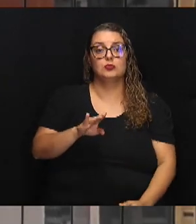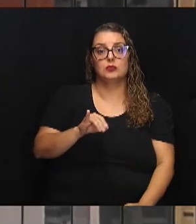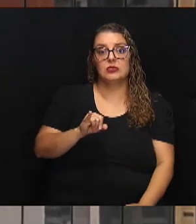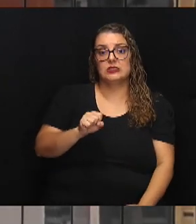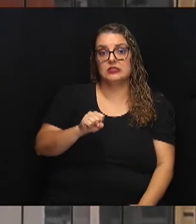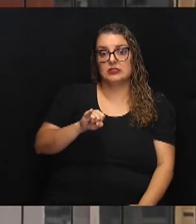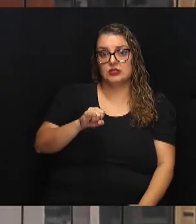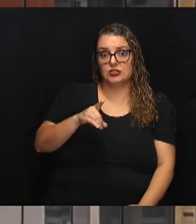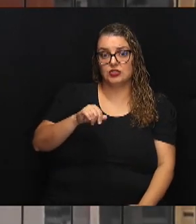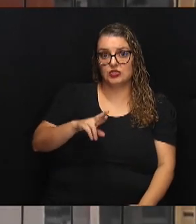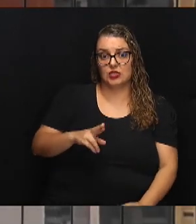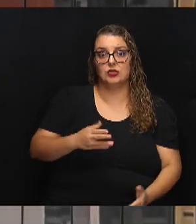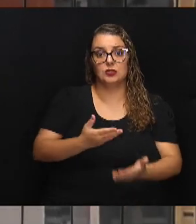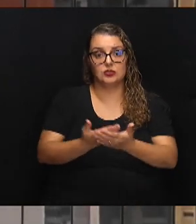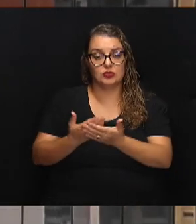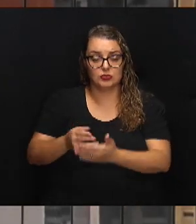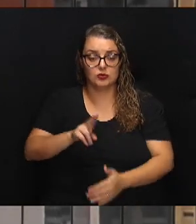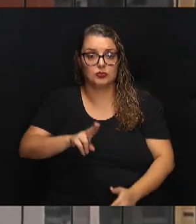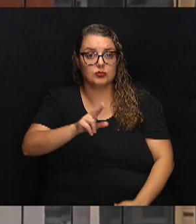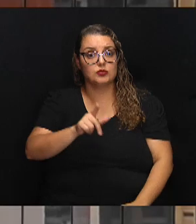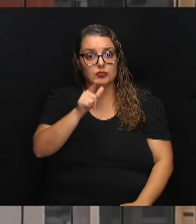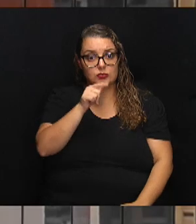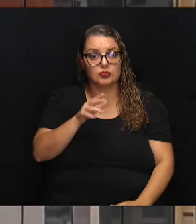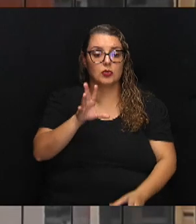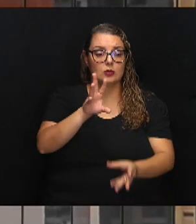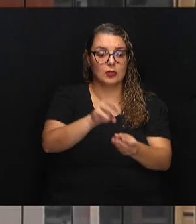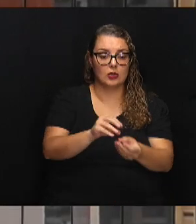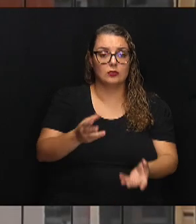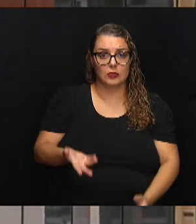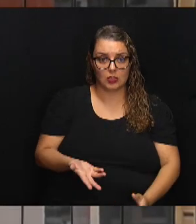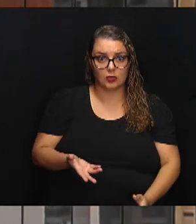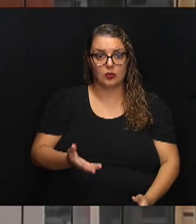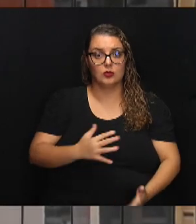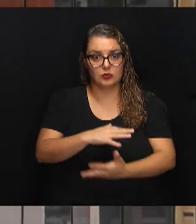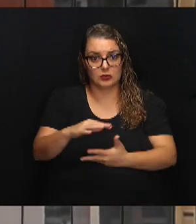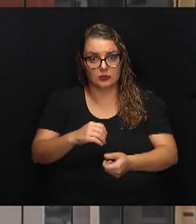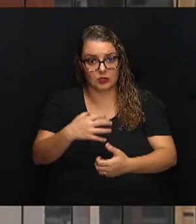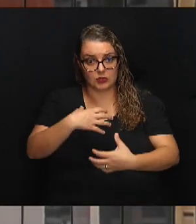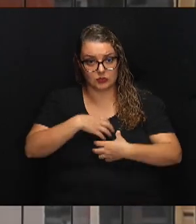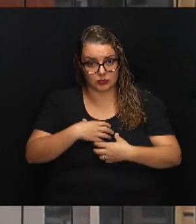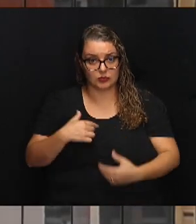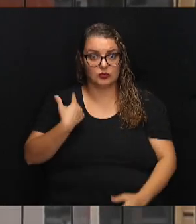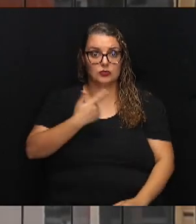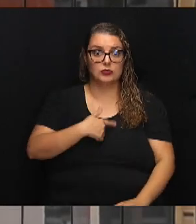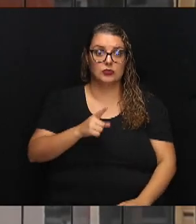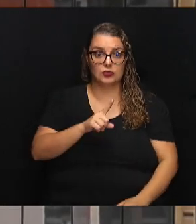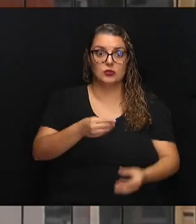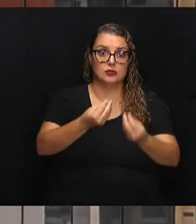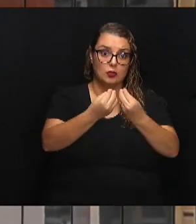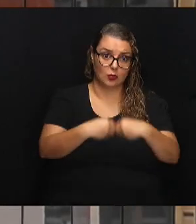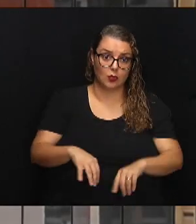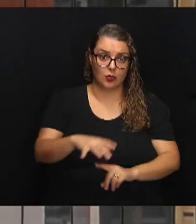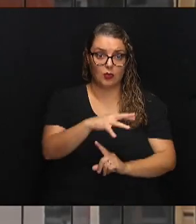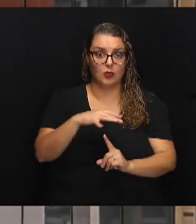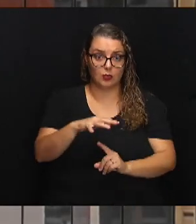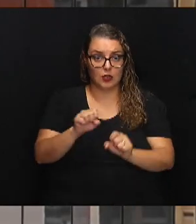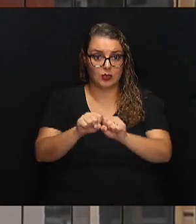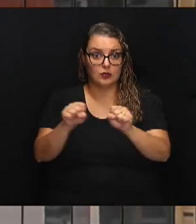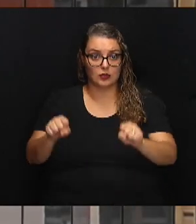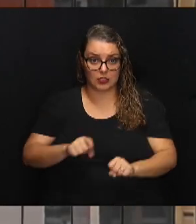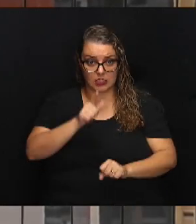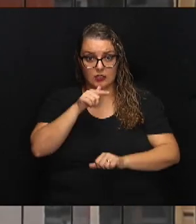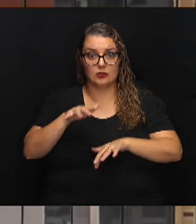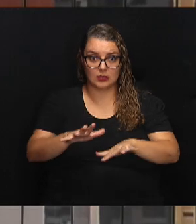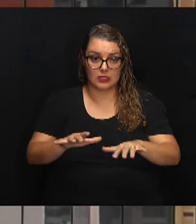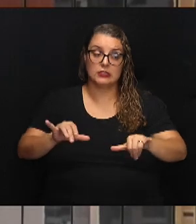da sua conclusão com qualidade, com sustentabilidade, de uma forma que a gente não prejudique o sistema hídrico que